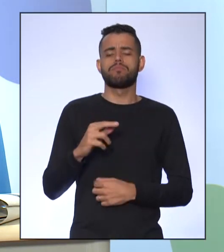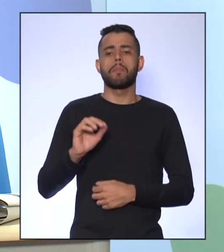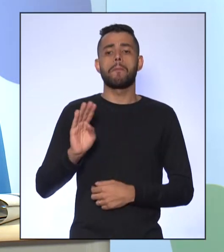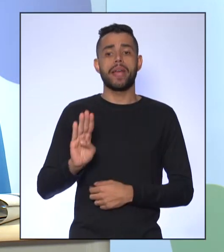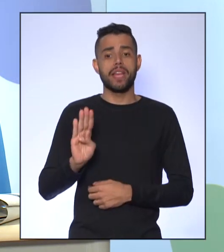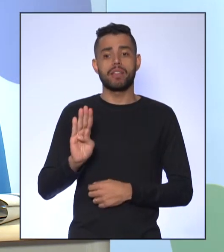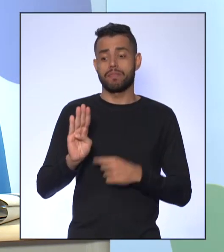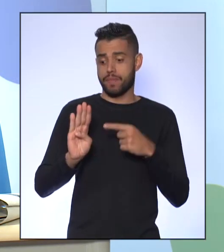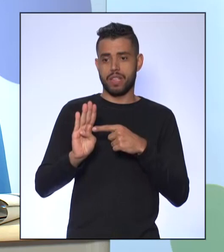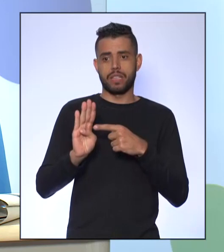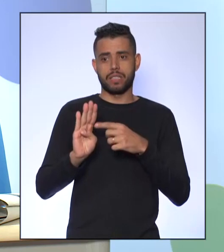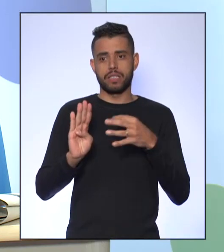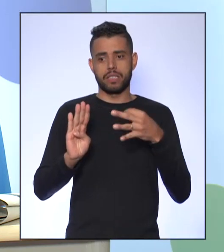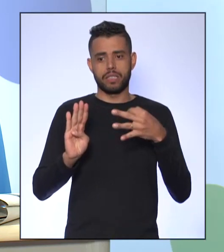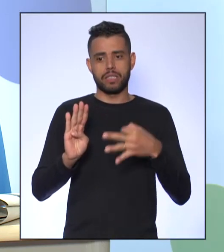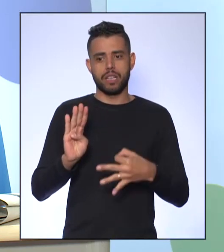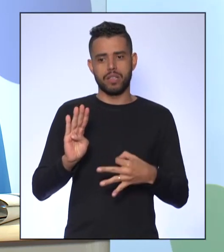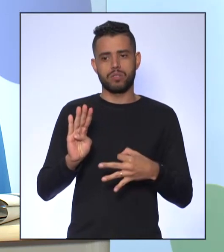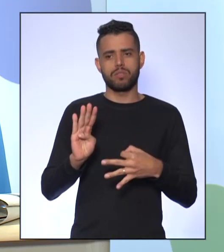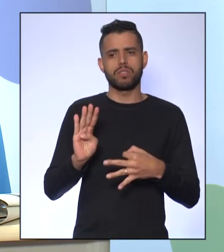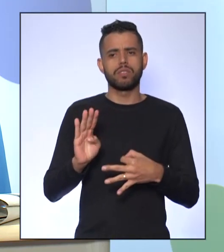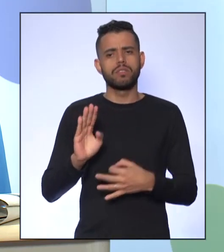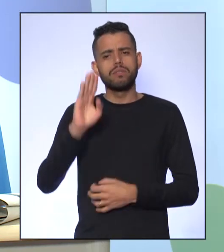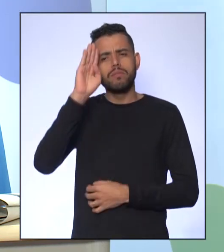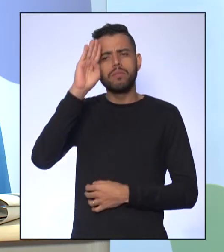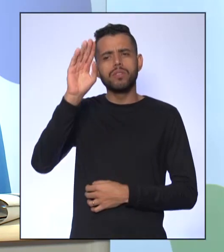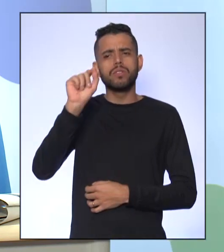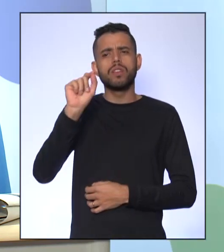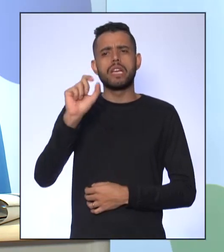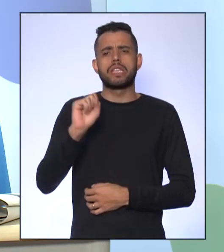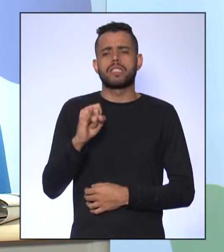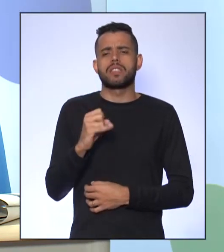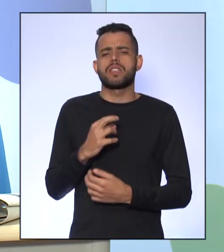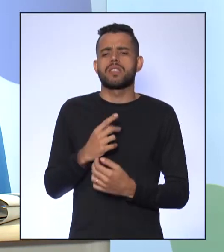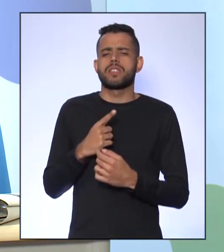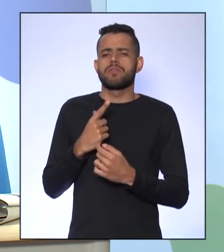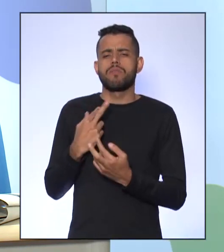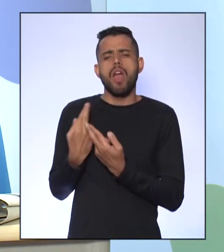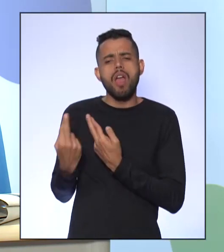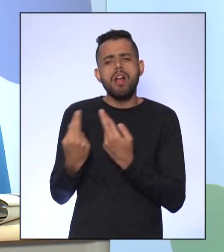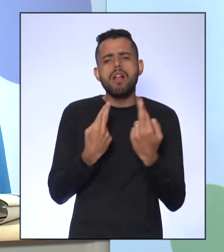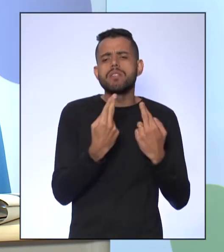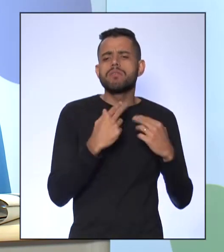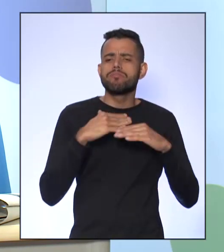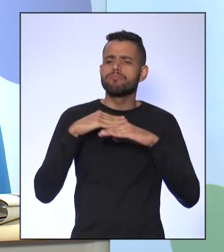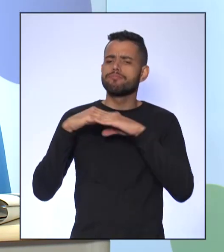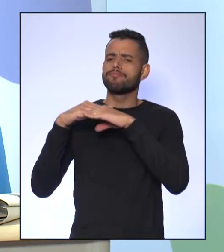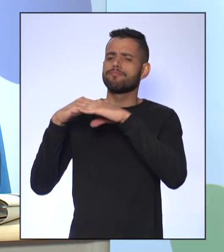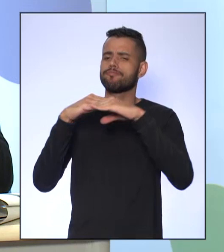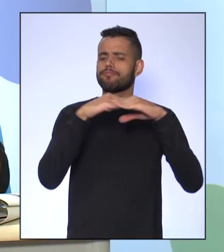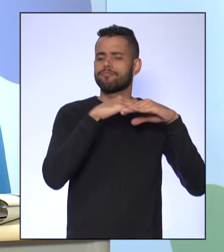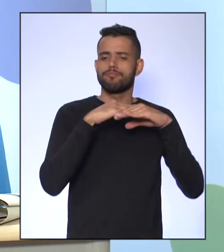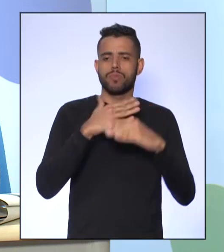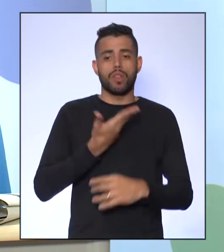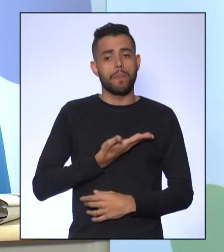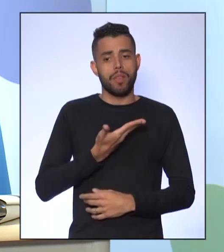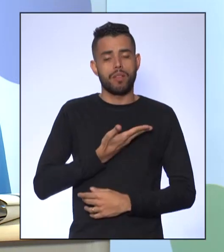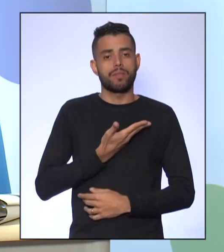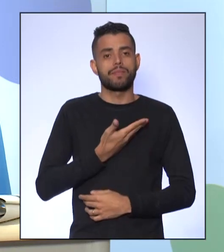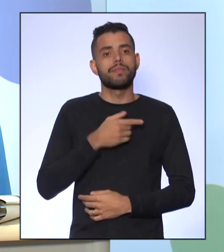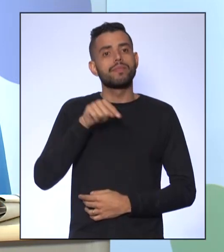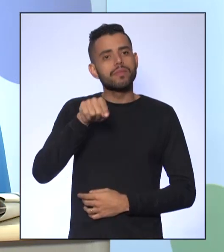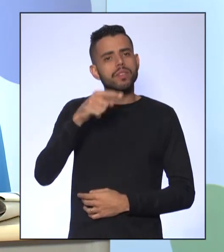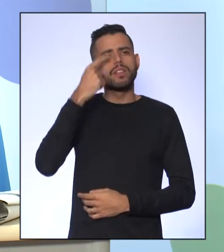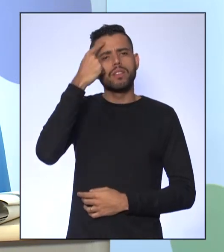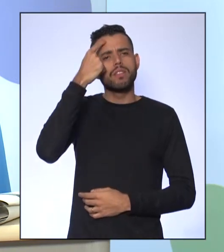né? Principalmente se vocês têm uma relação mais igualitária com seus amigos, né? Essa é a ideia, né, que a